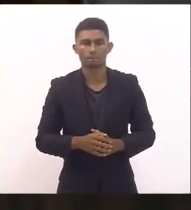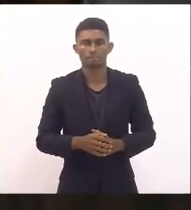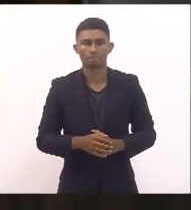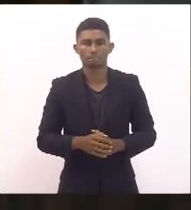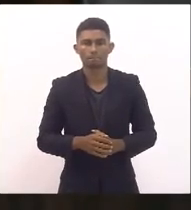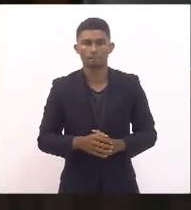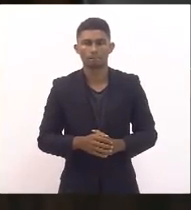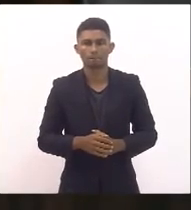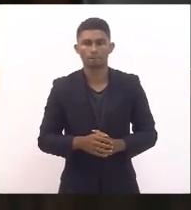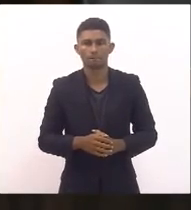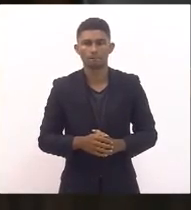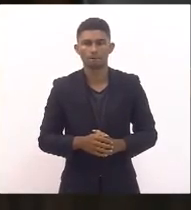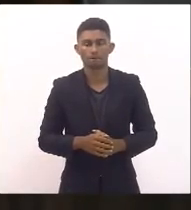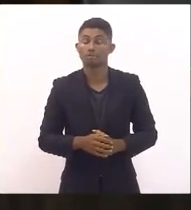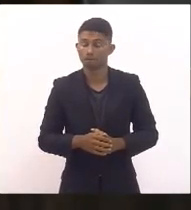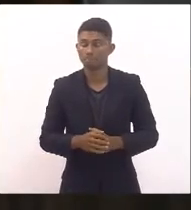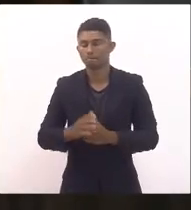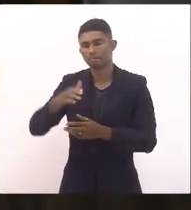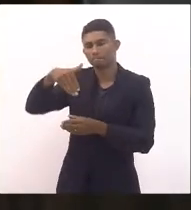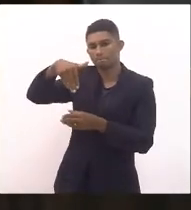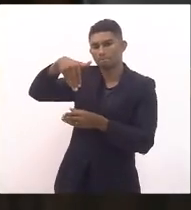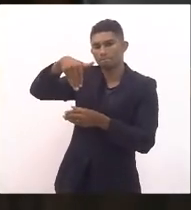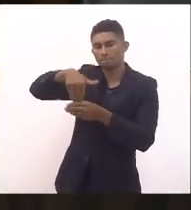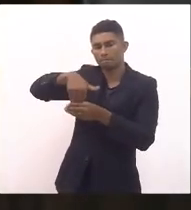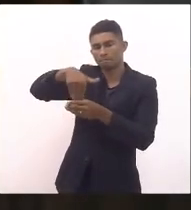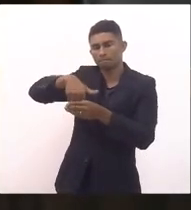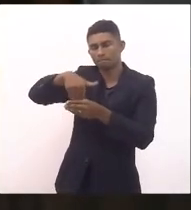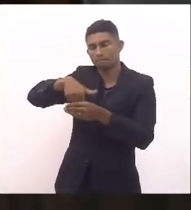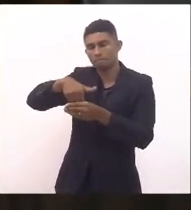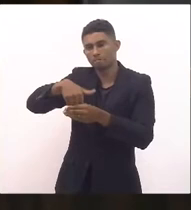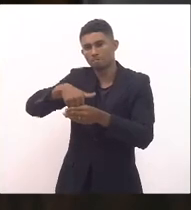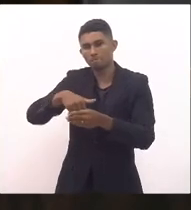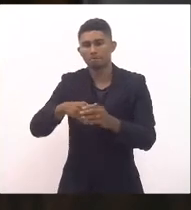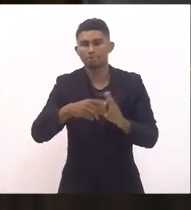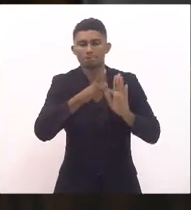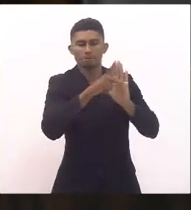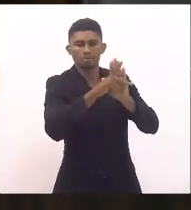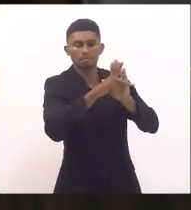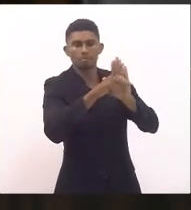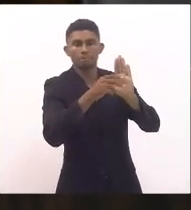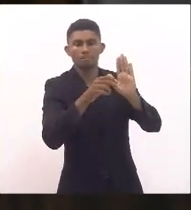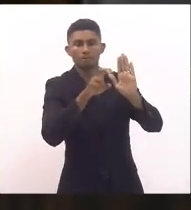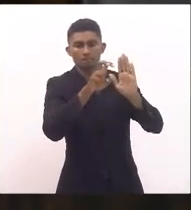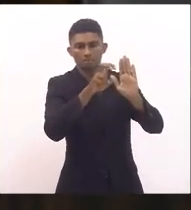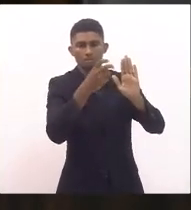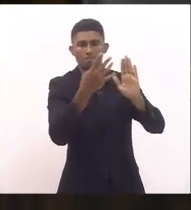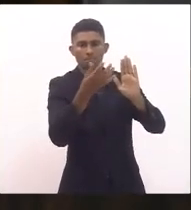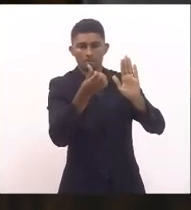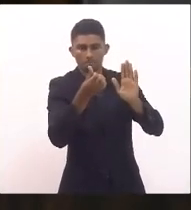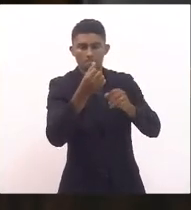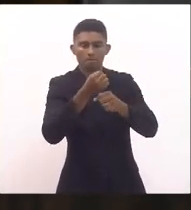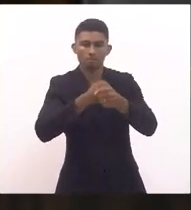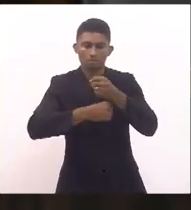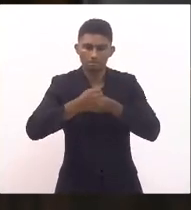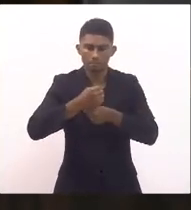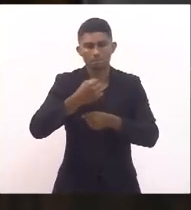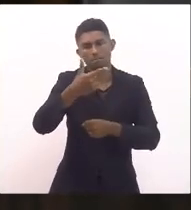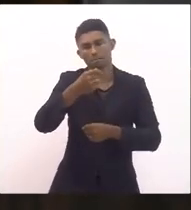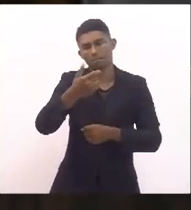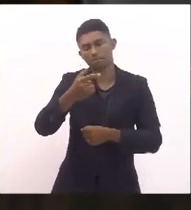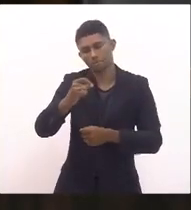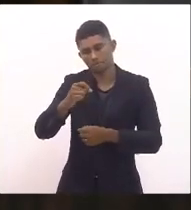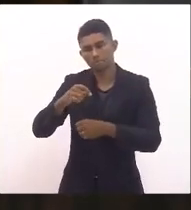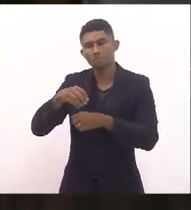Em votação. Em votação. O projeto 546/2020. Indicação legislativa